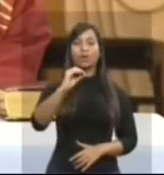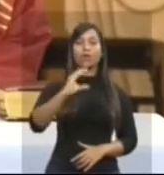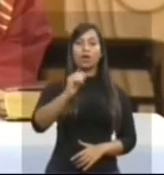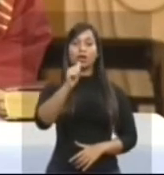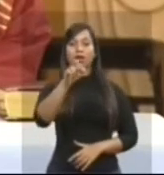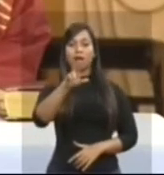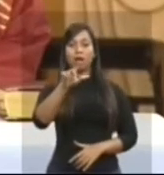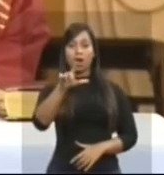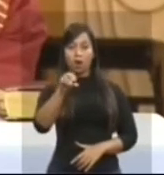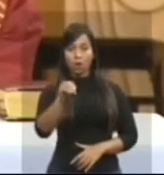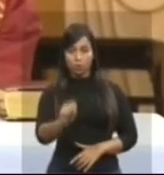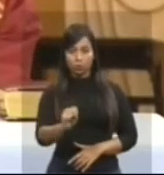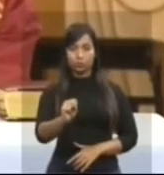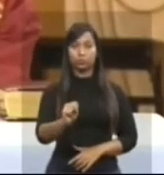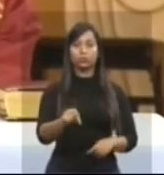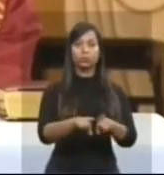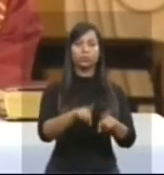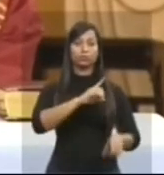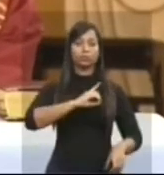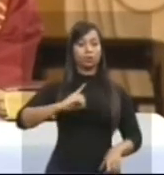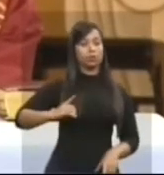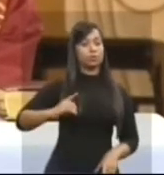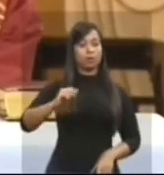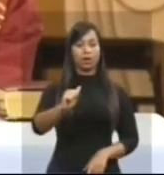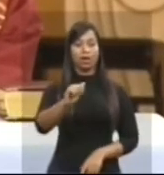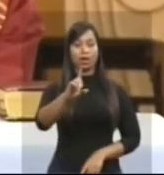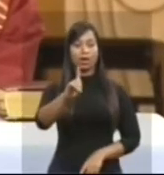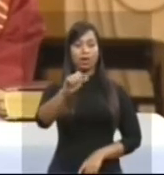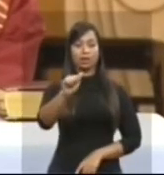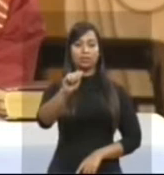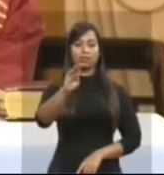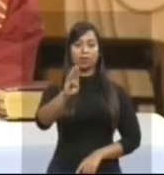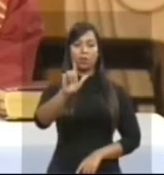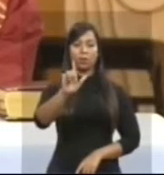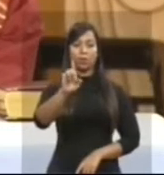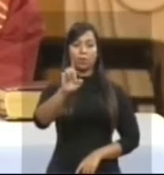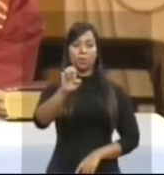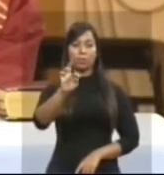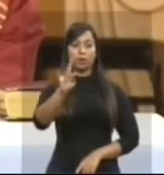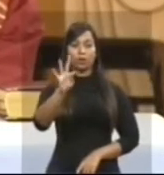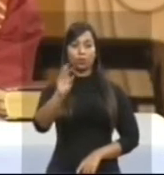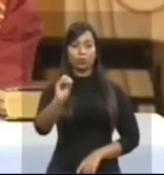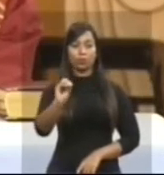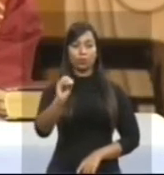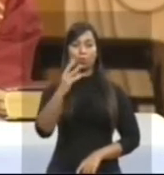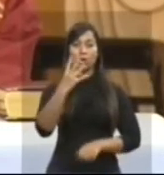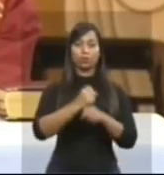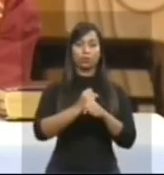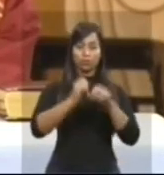Paiva, Nara e Diácono Adalberto, que faz 4 anos de